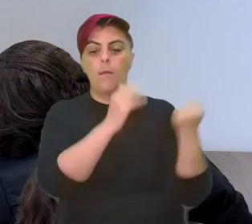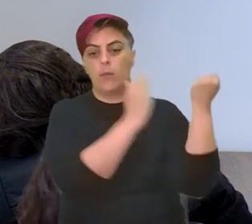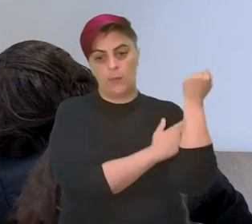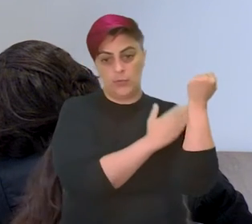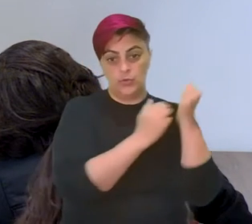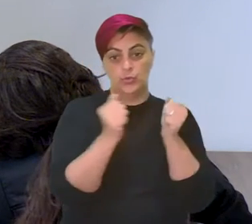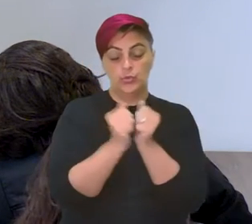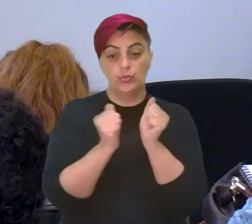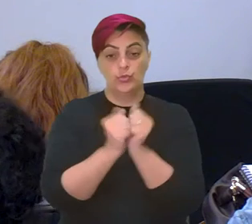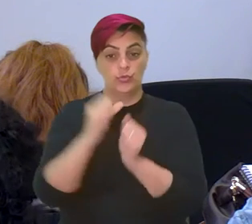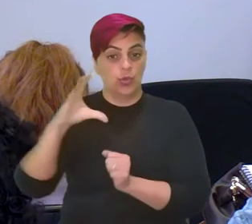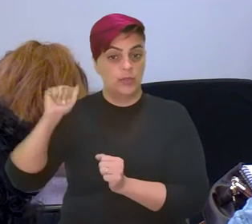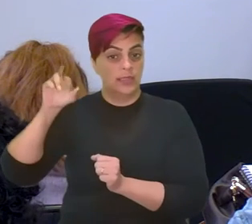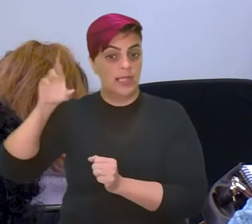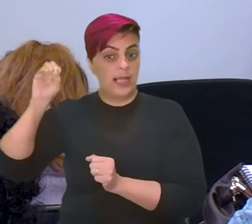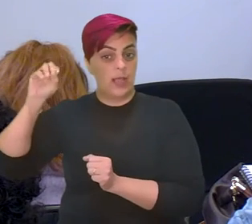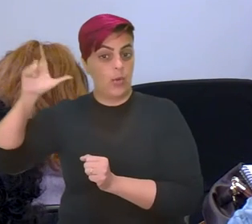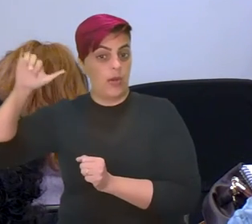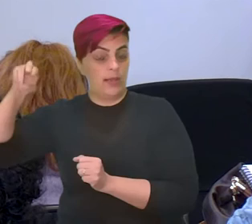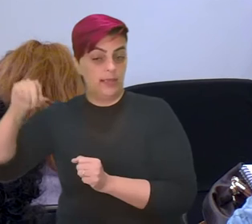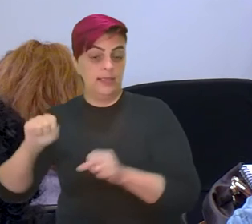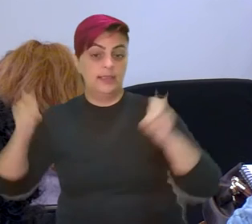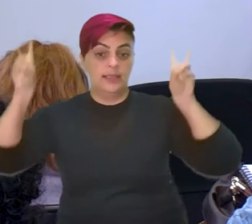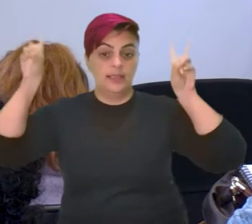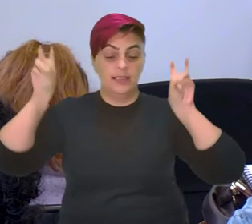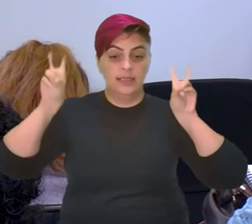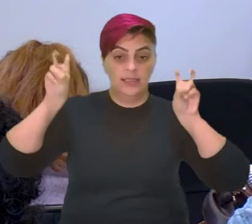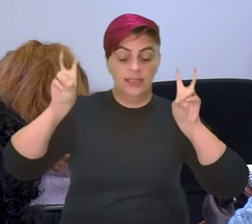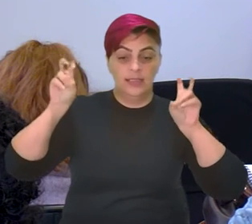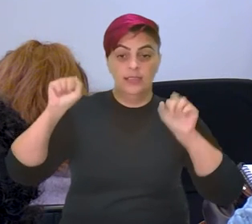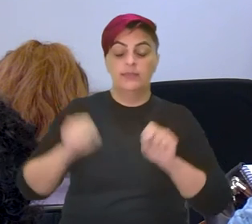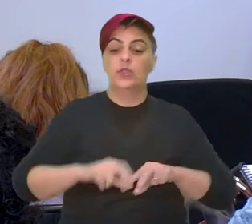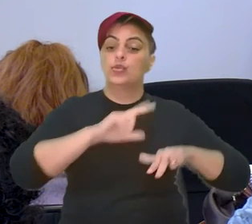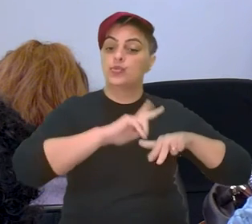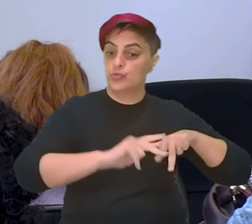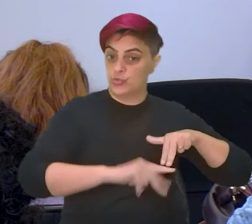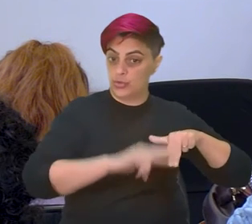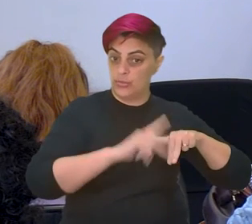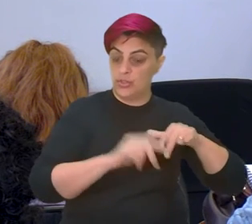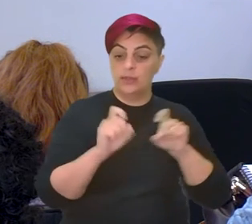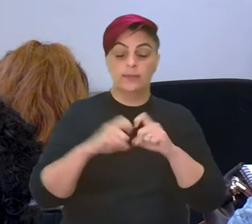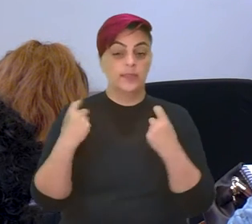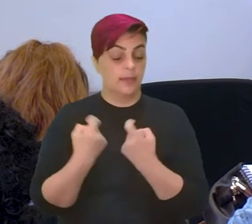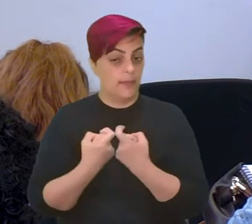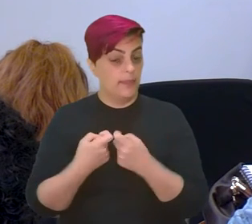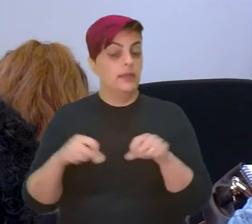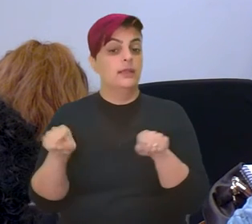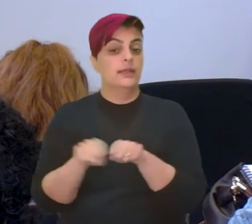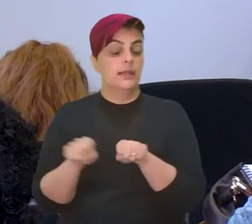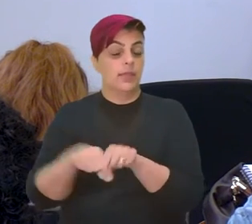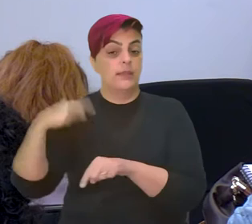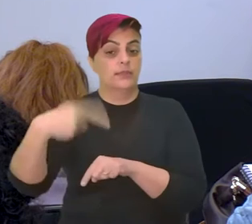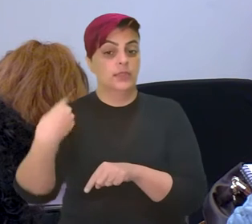com Carolina Parreira a perspectiva dos estudos de gênero e sexualidade nas etnografias e com a Ângela Figueiredo uma discussão